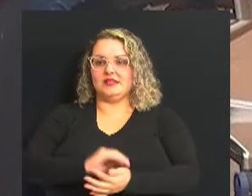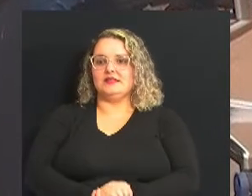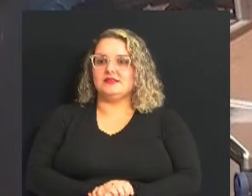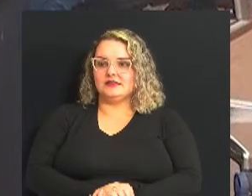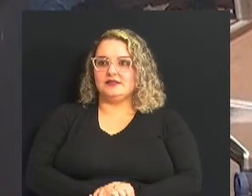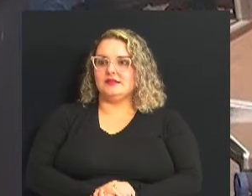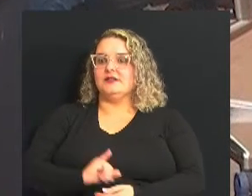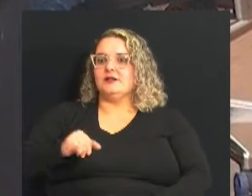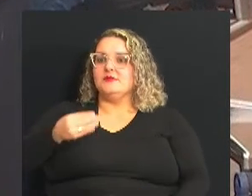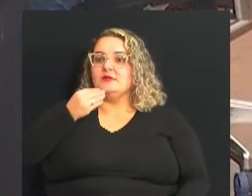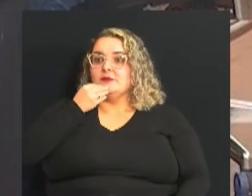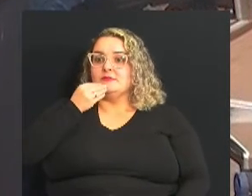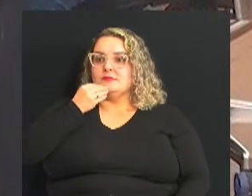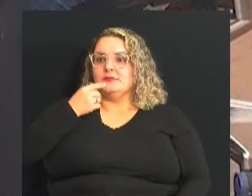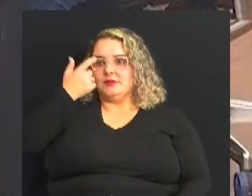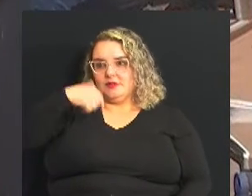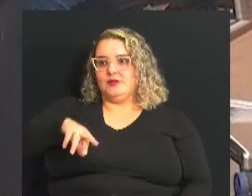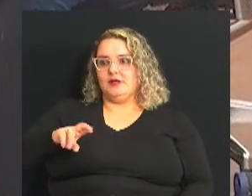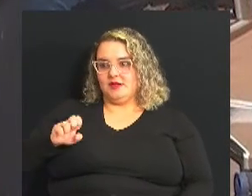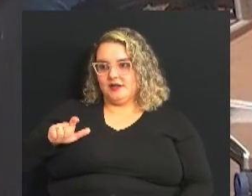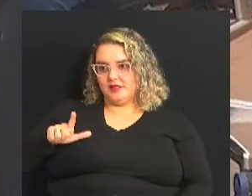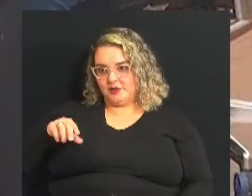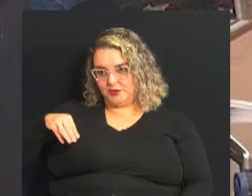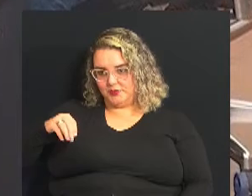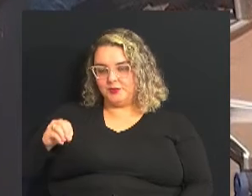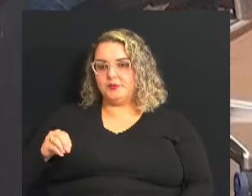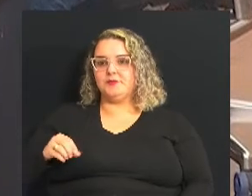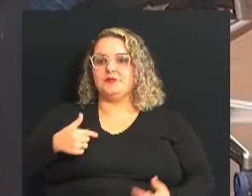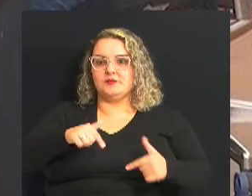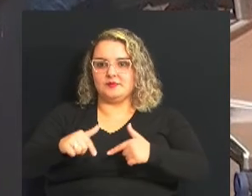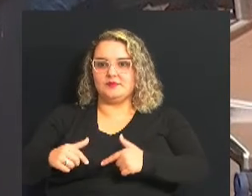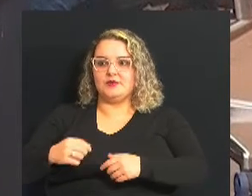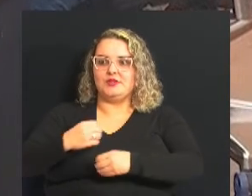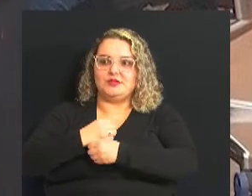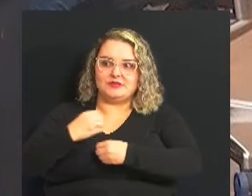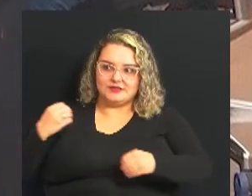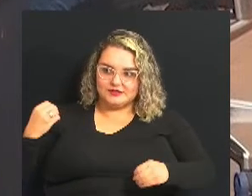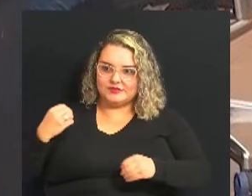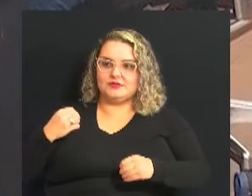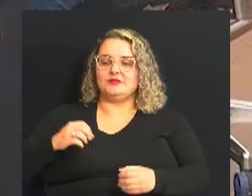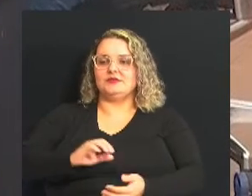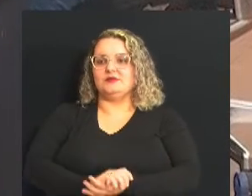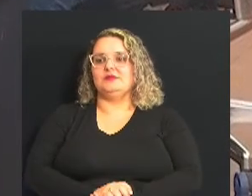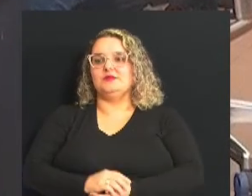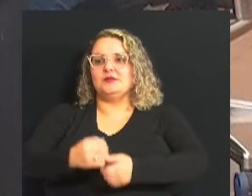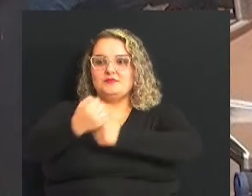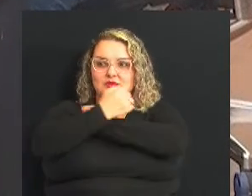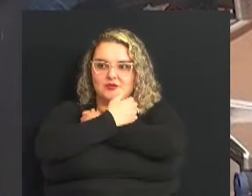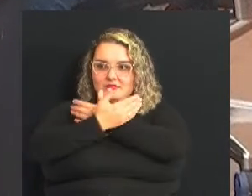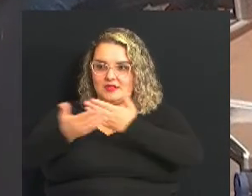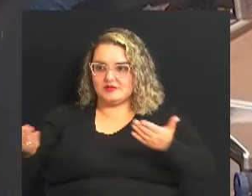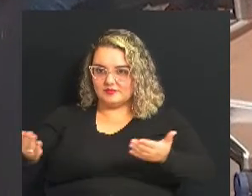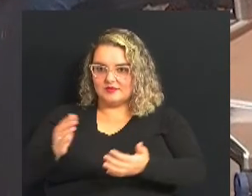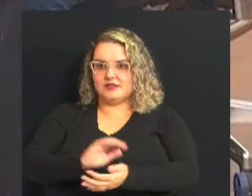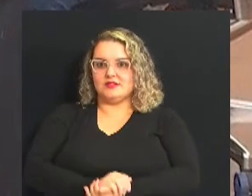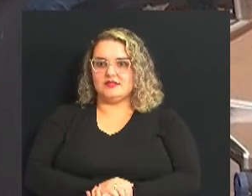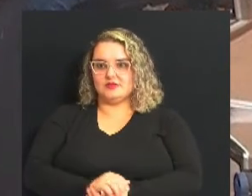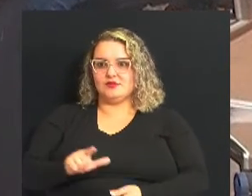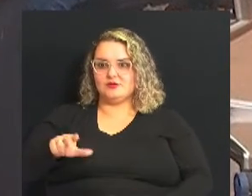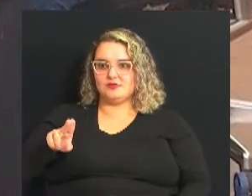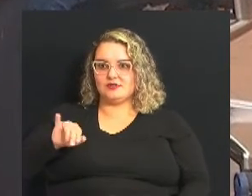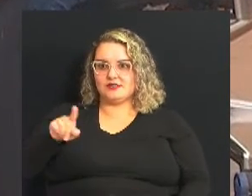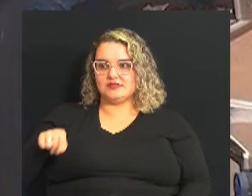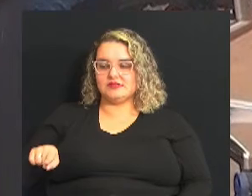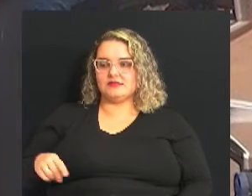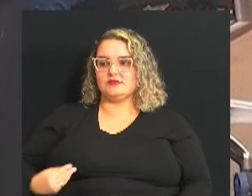Aproveitar a chance, sou o Helman, trabalho na engenharia lá junto com o Grisende, mandar um abraço para você. E estamos